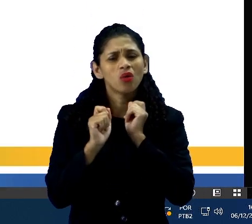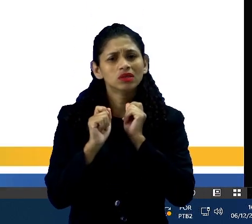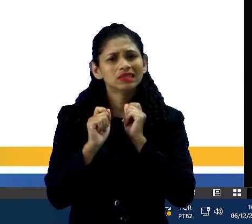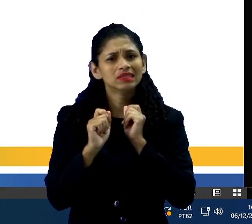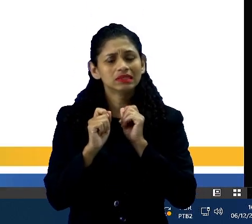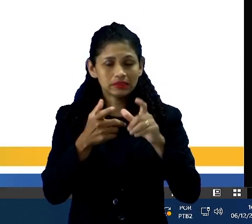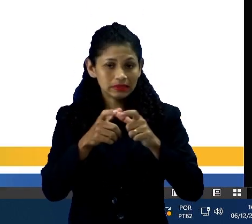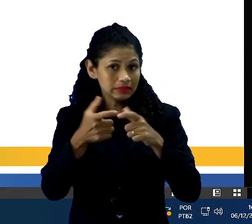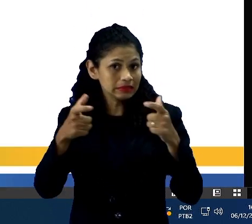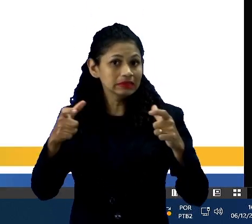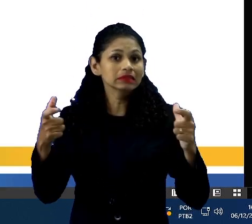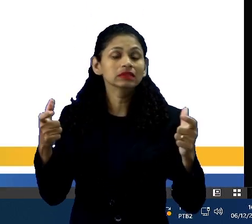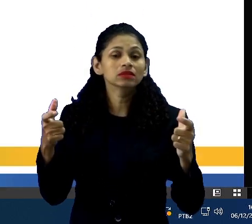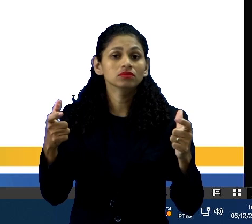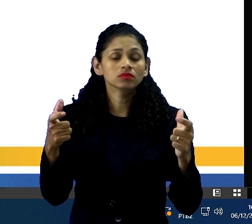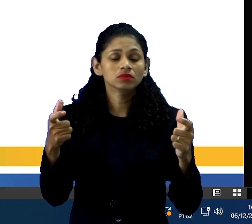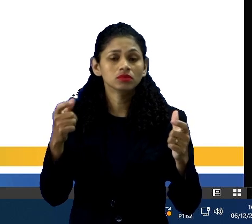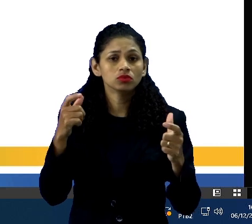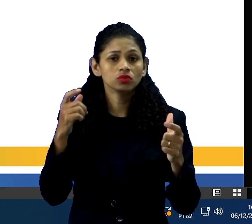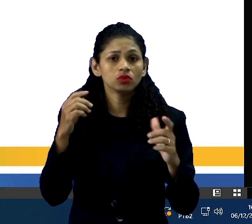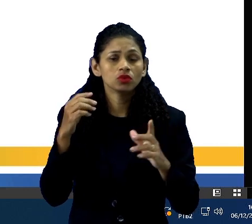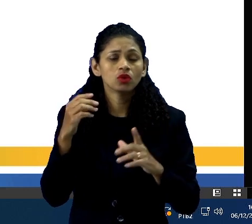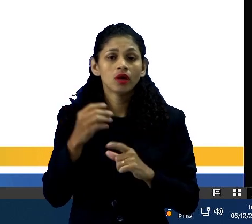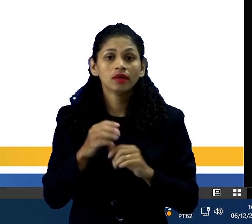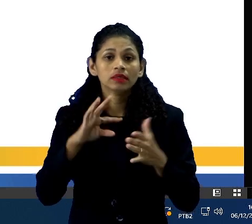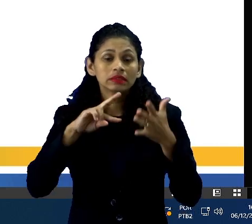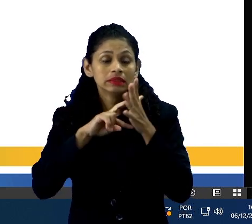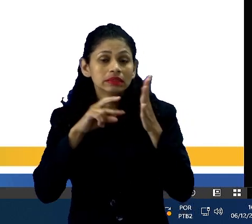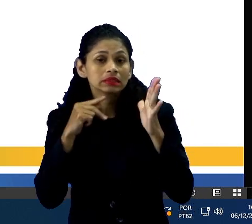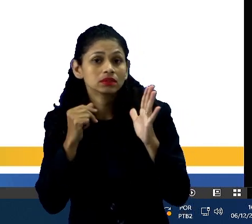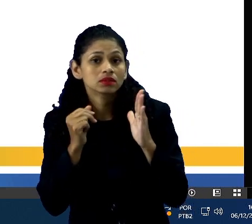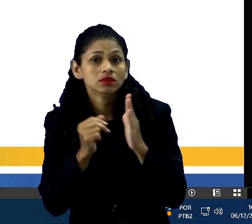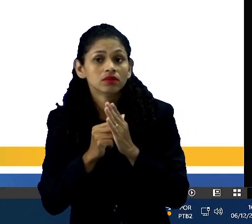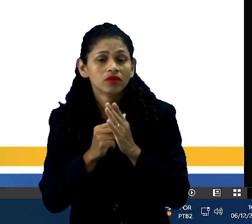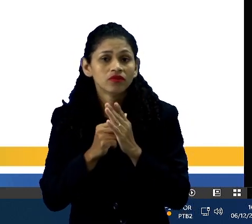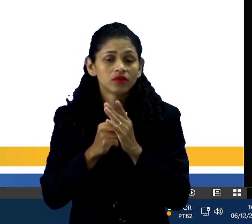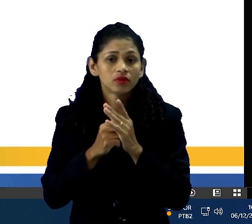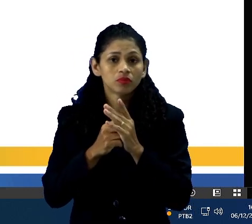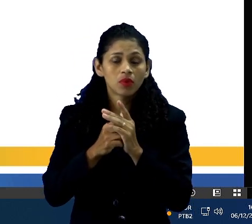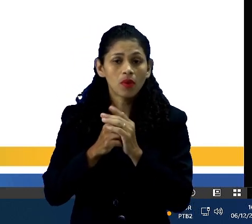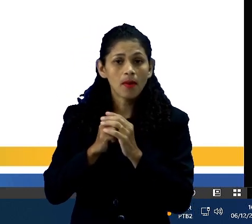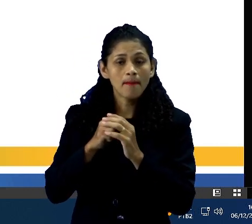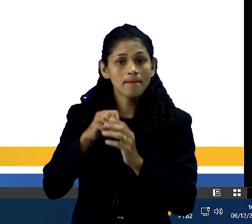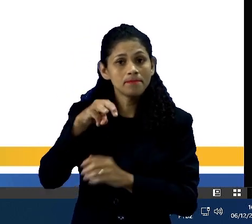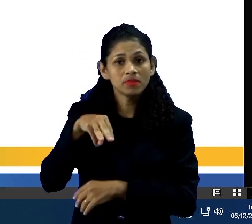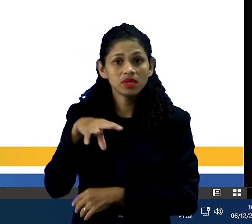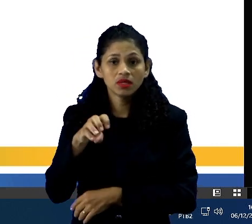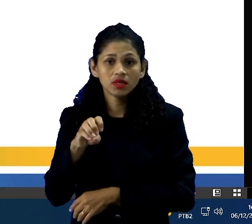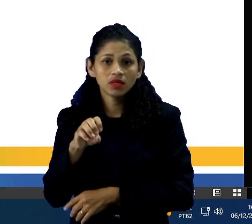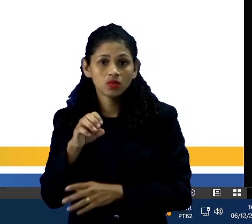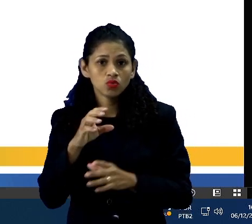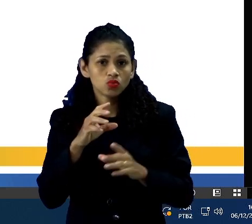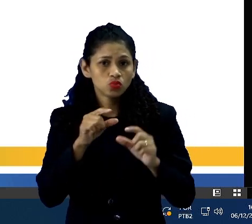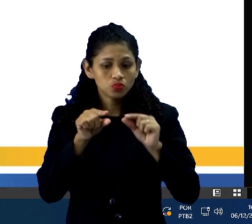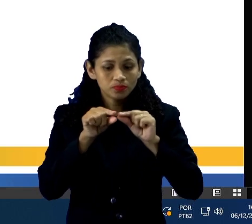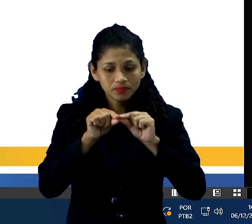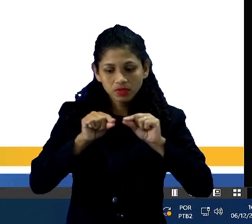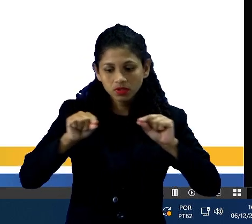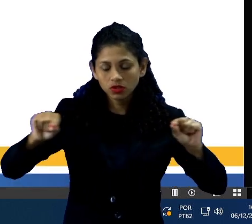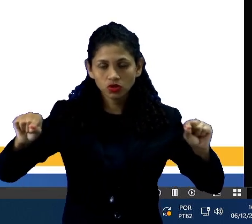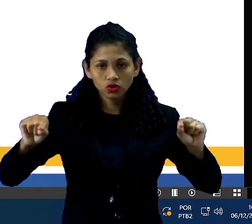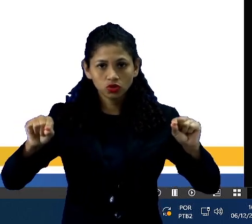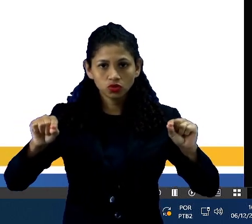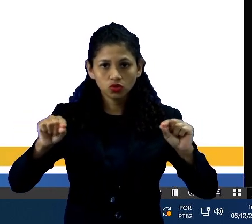proporcionais? Uma grandeza é definida como algo que pode ser medido ou calculado, seja velocidade, área ou volume